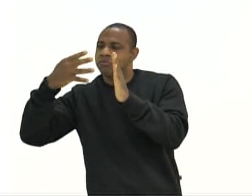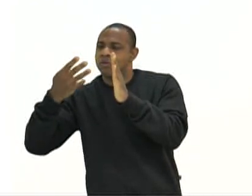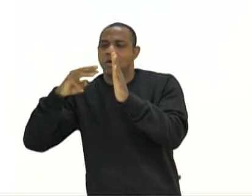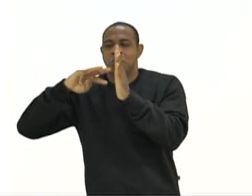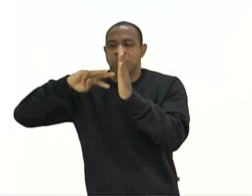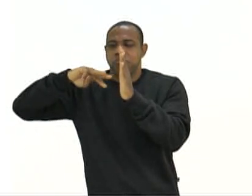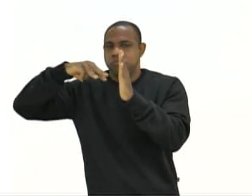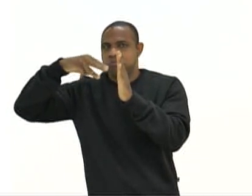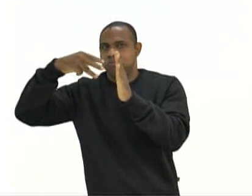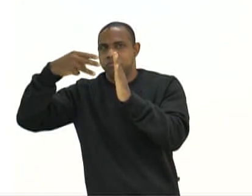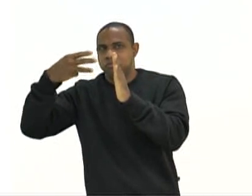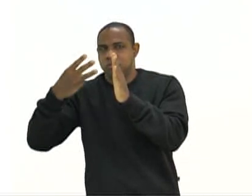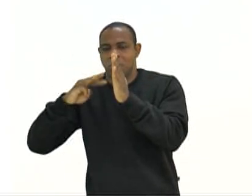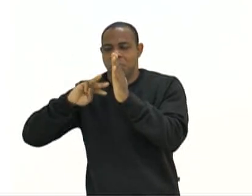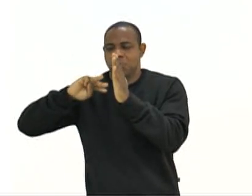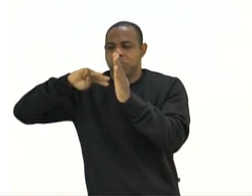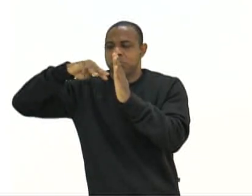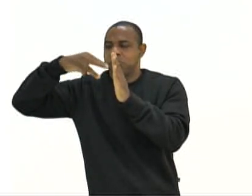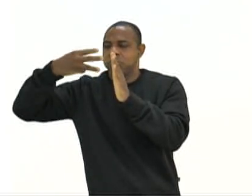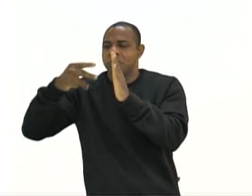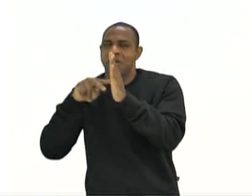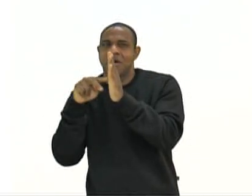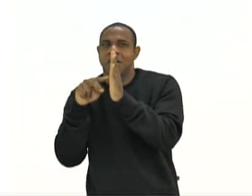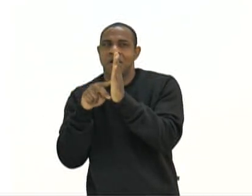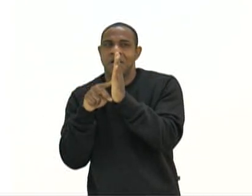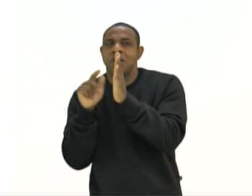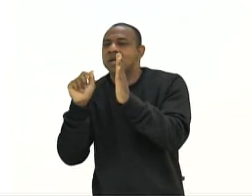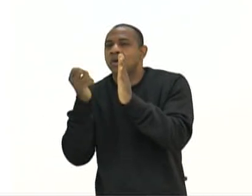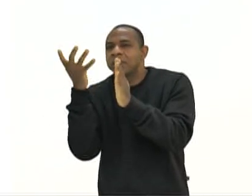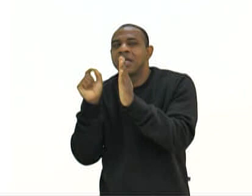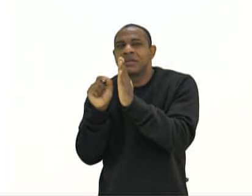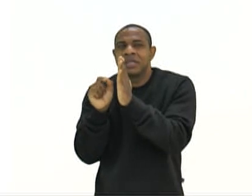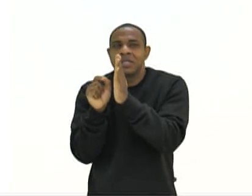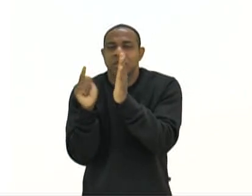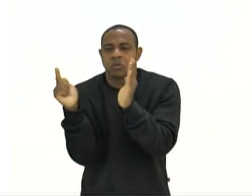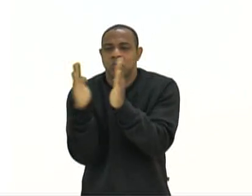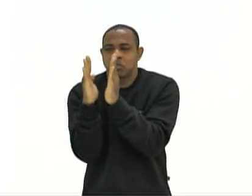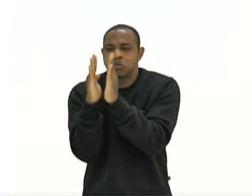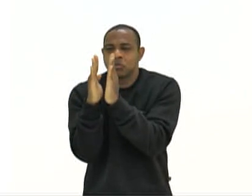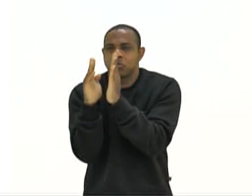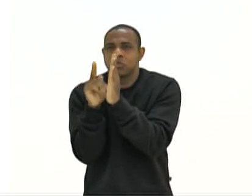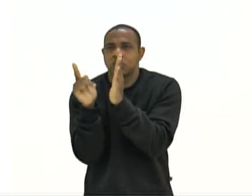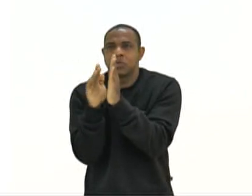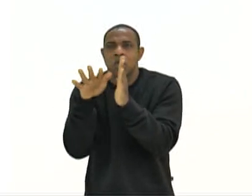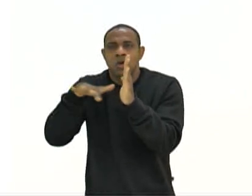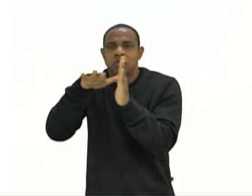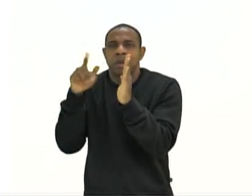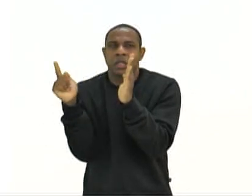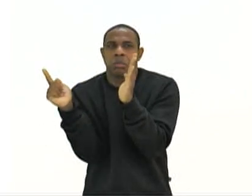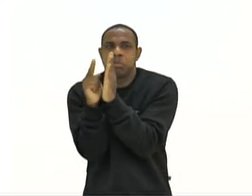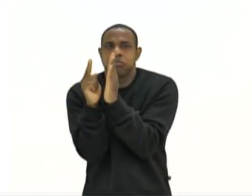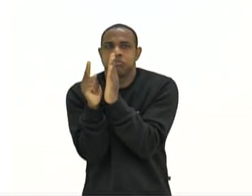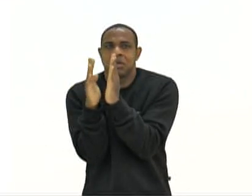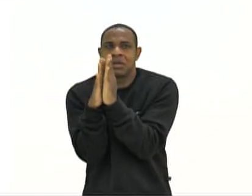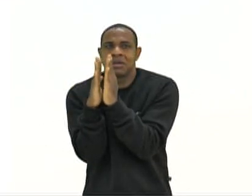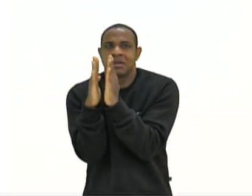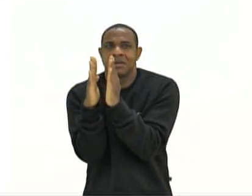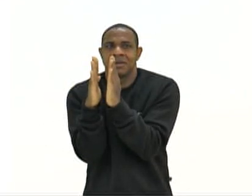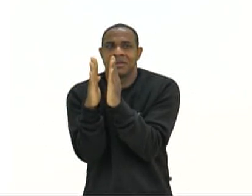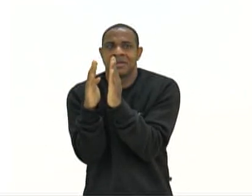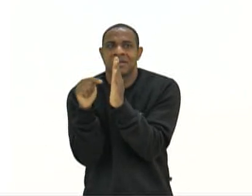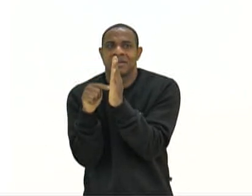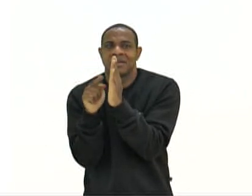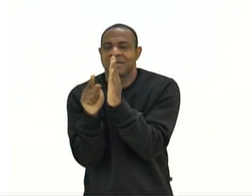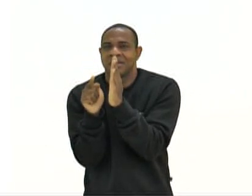menos espaços do que na fenda anterior. O que acontece? Quando você tem esse avanço, perceba que o caos aqui